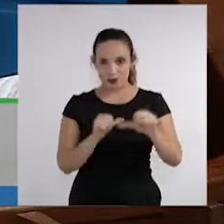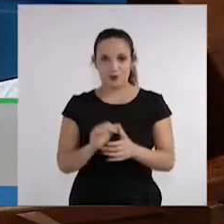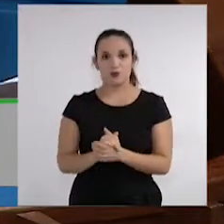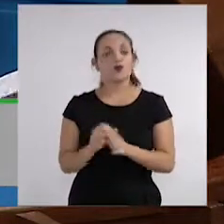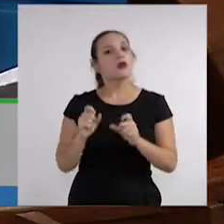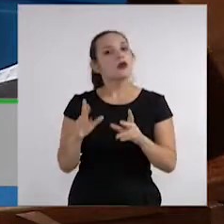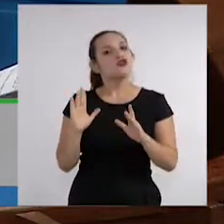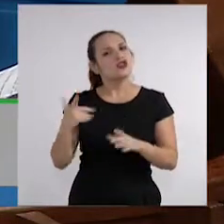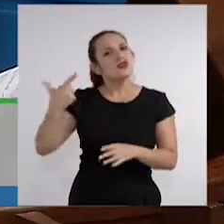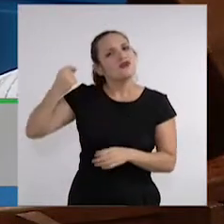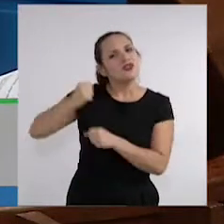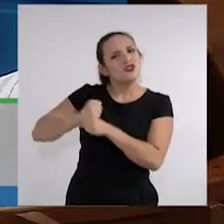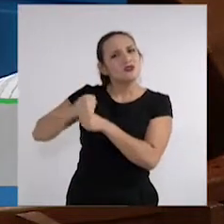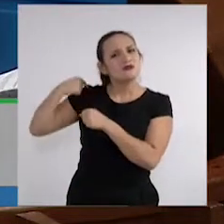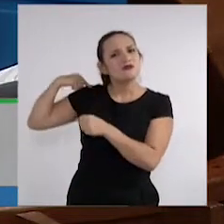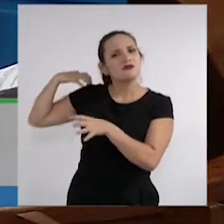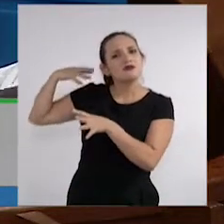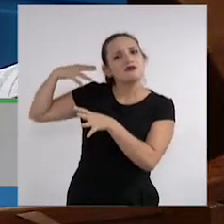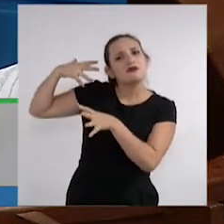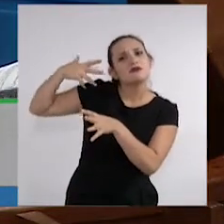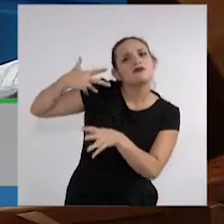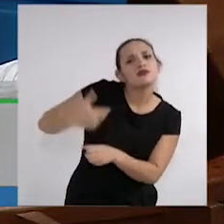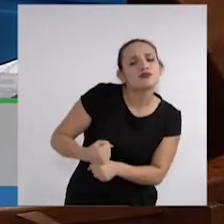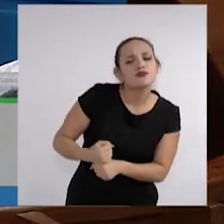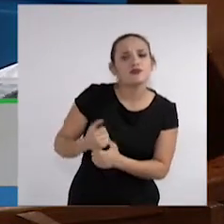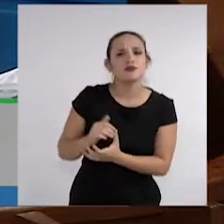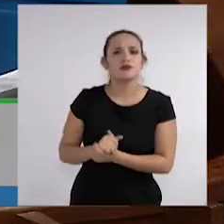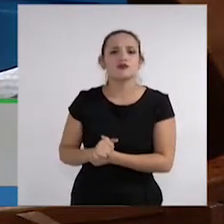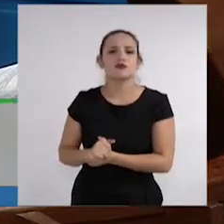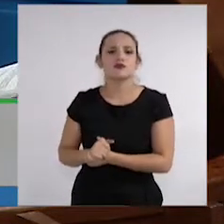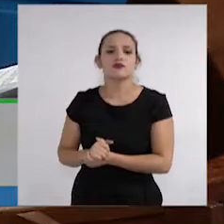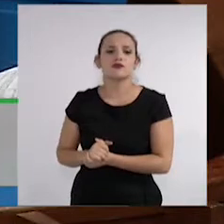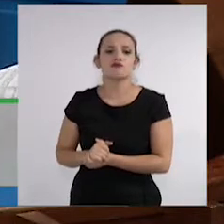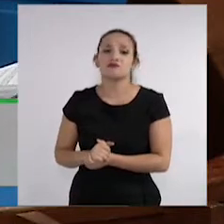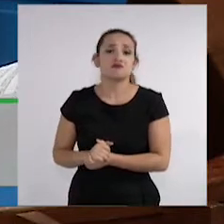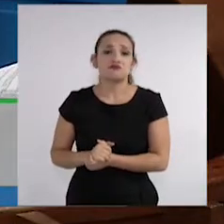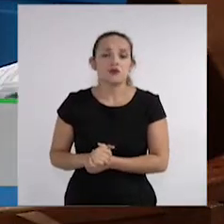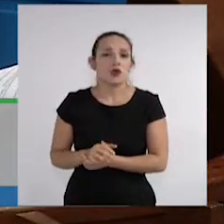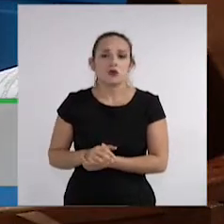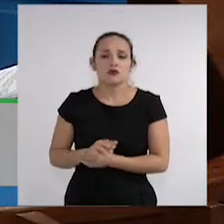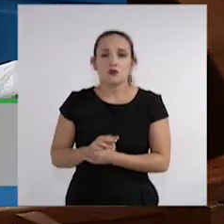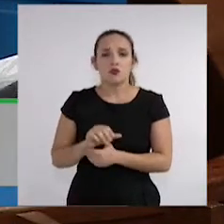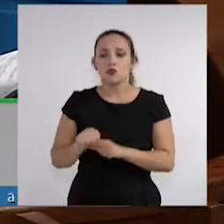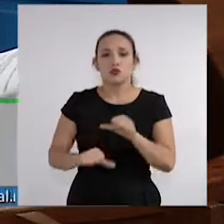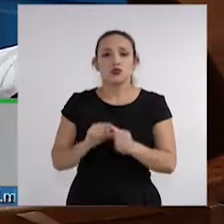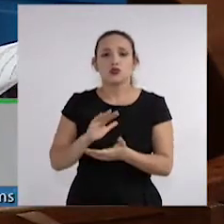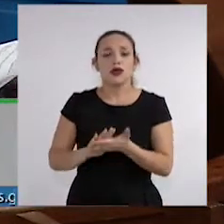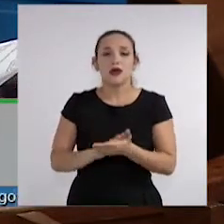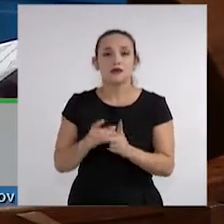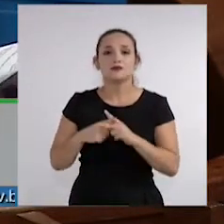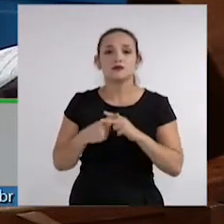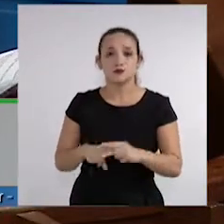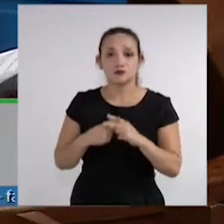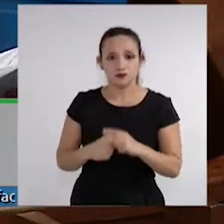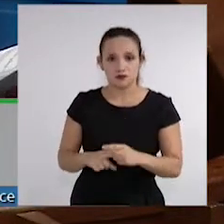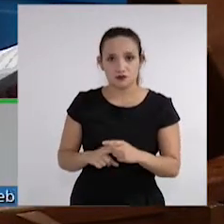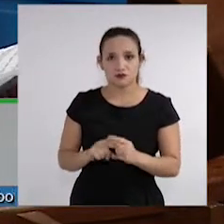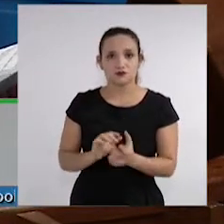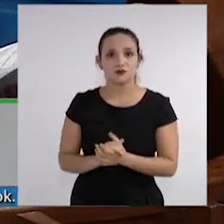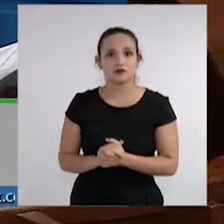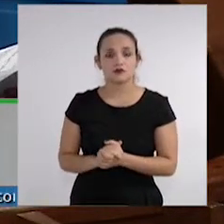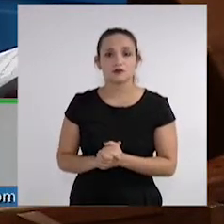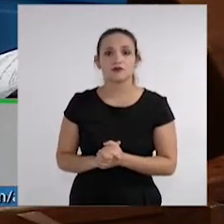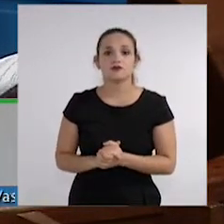ela tem se descurado, não é, do seu poder de fazer essa atualização monetária.